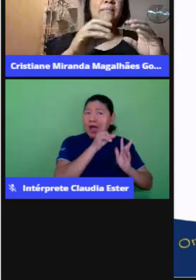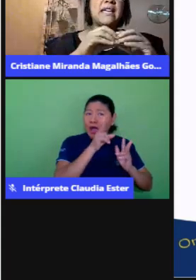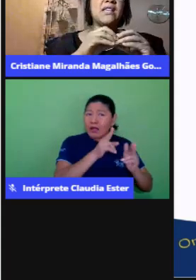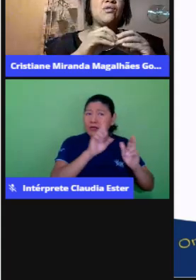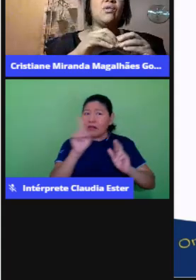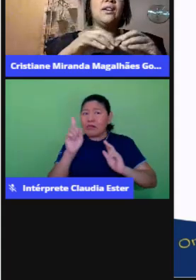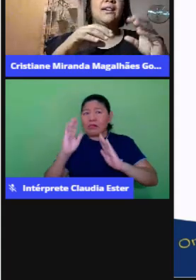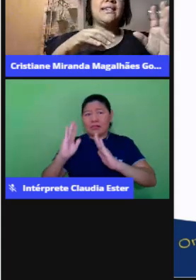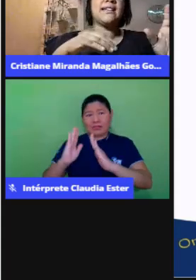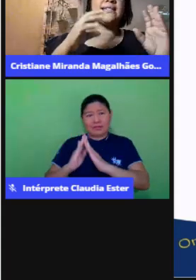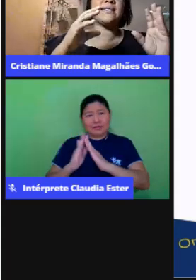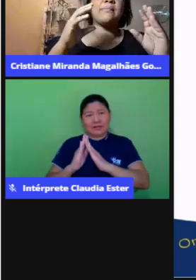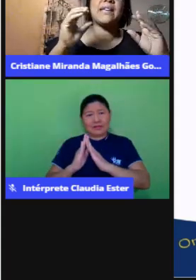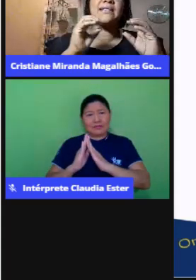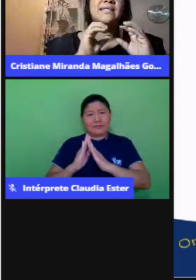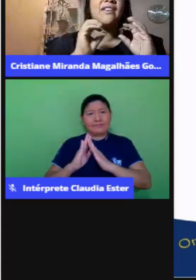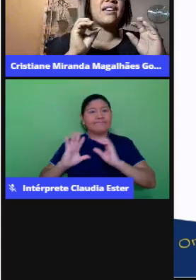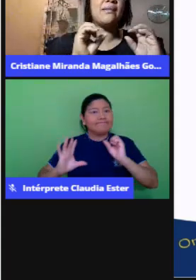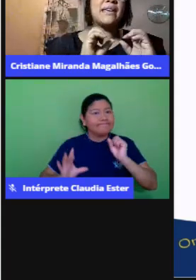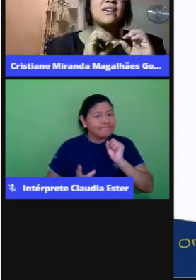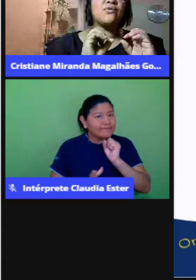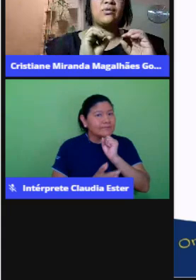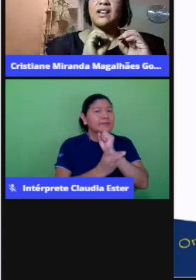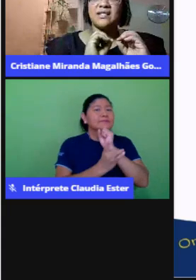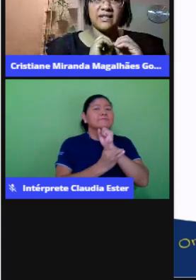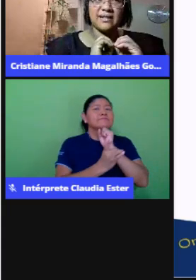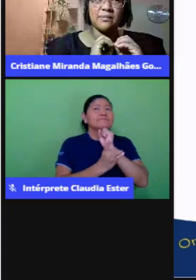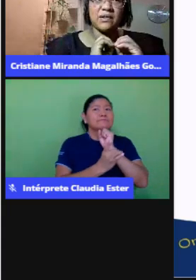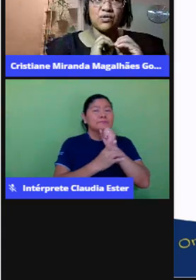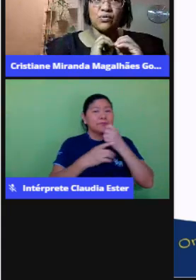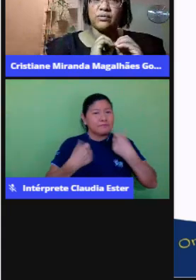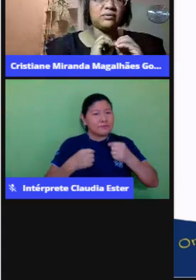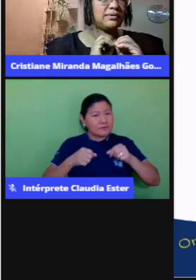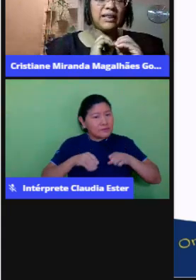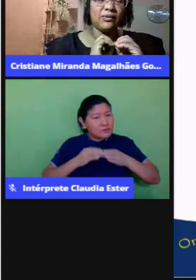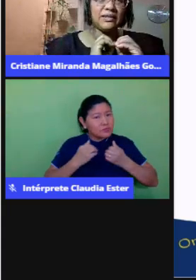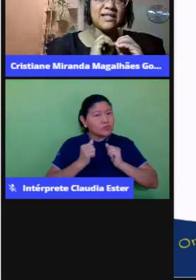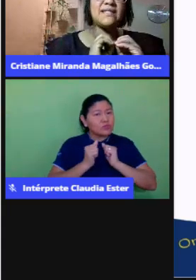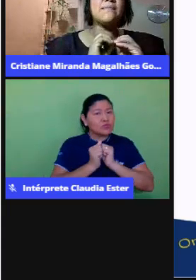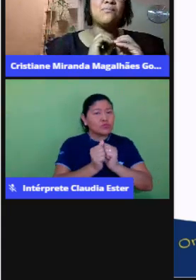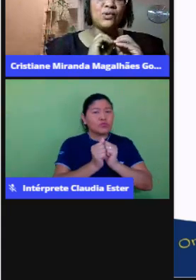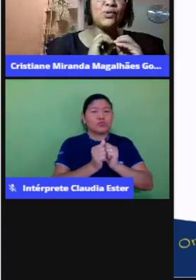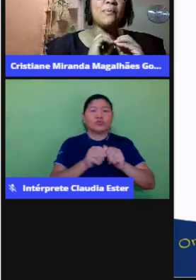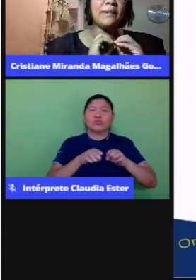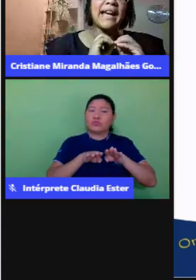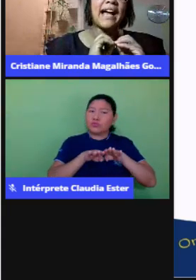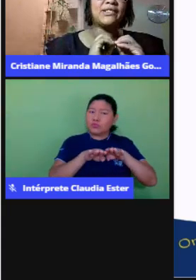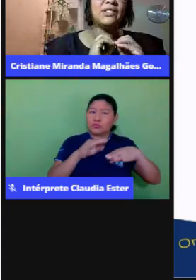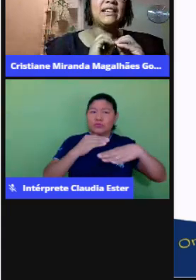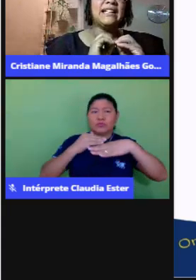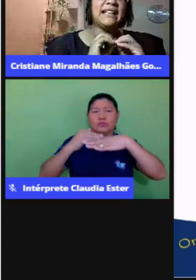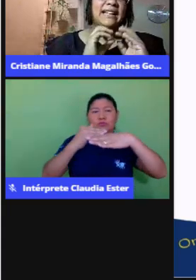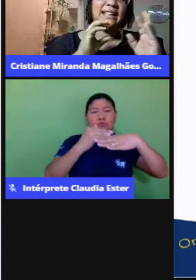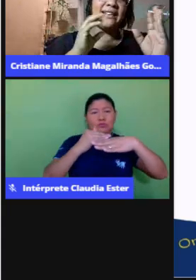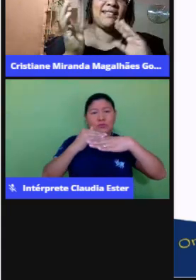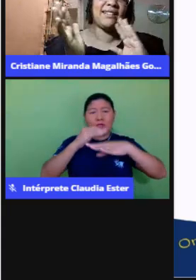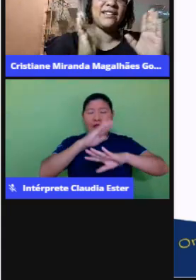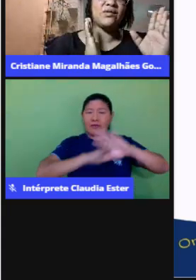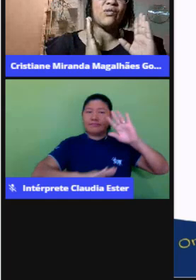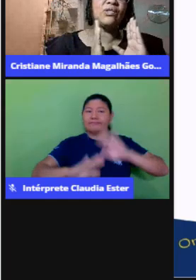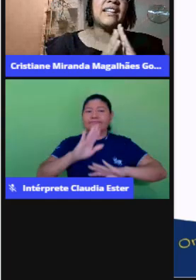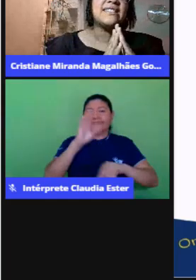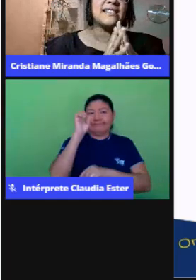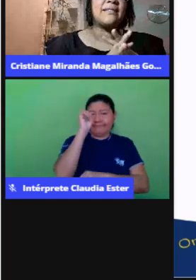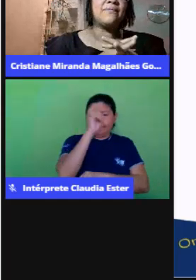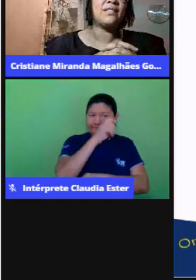esse domínio e esse saber, eles devem caminhar junto. Às vezes caminham junto? Não. Às vezes é muito complicado